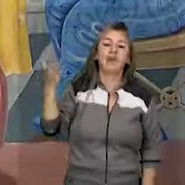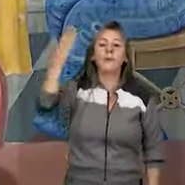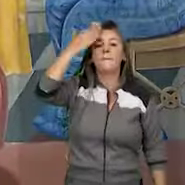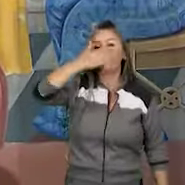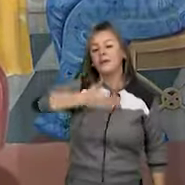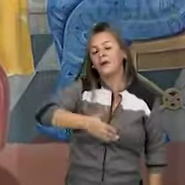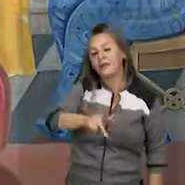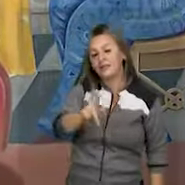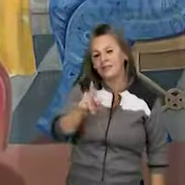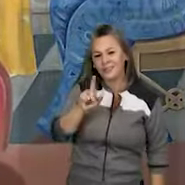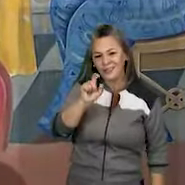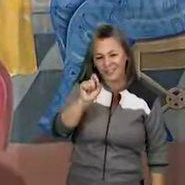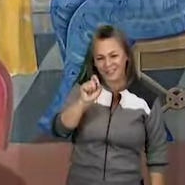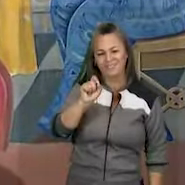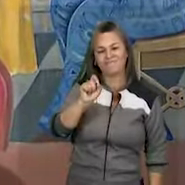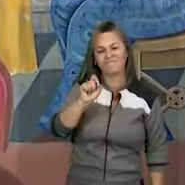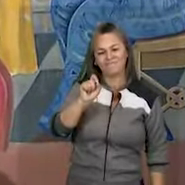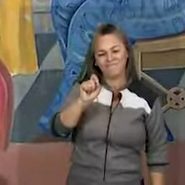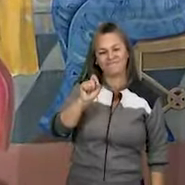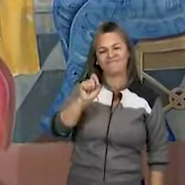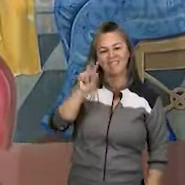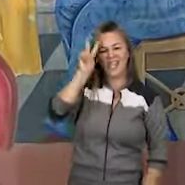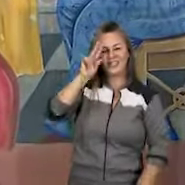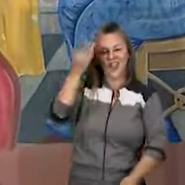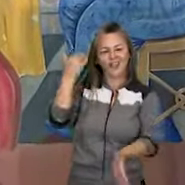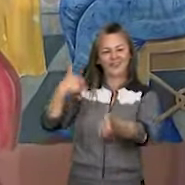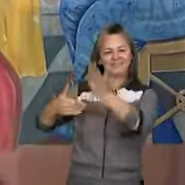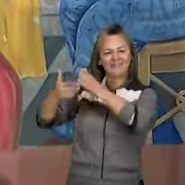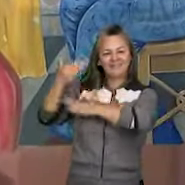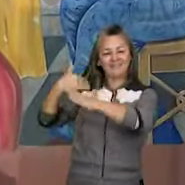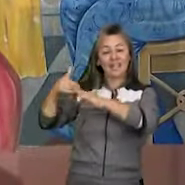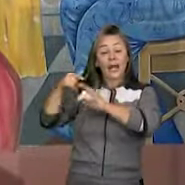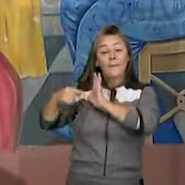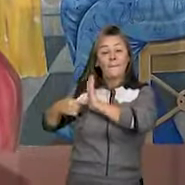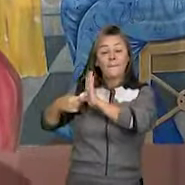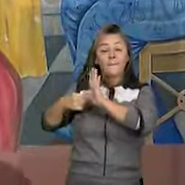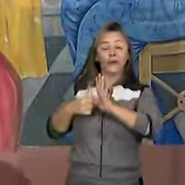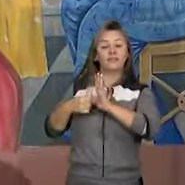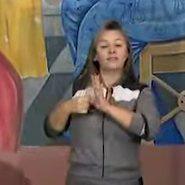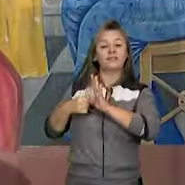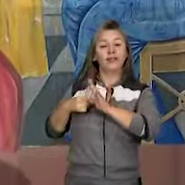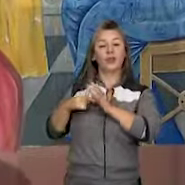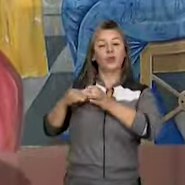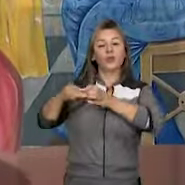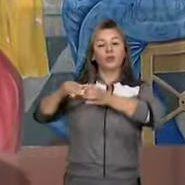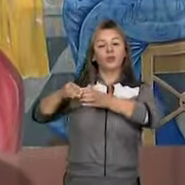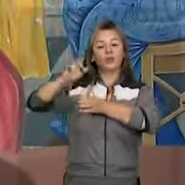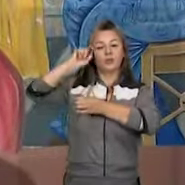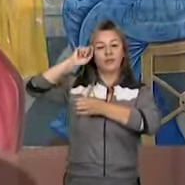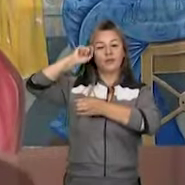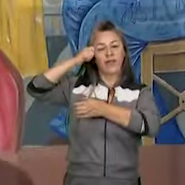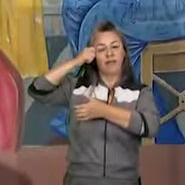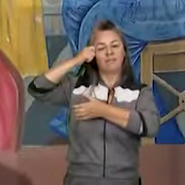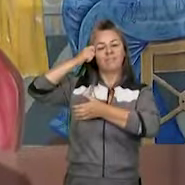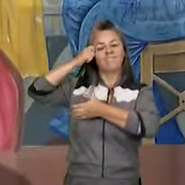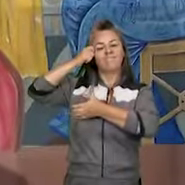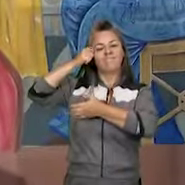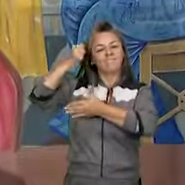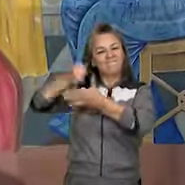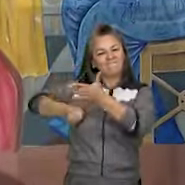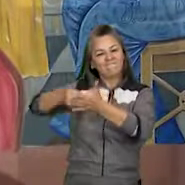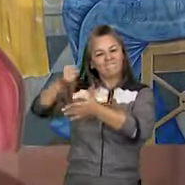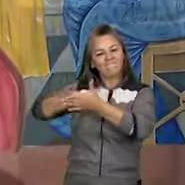histórico. E, obviamente, né, o processo de resistência dessa população há essas questões, né, do processo